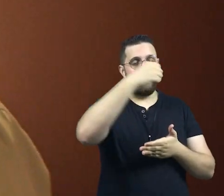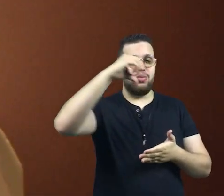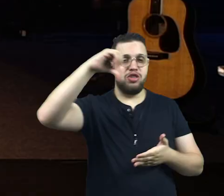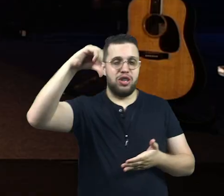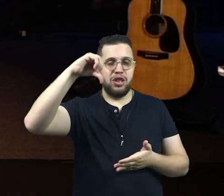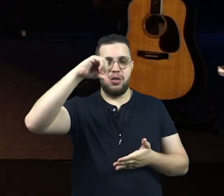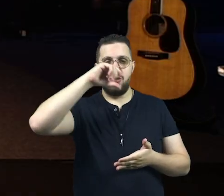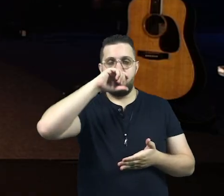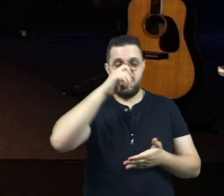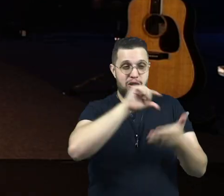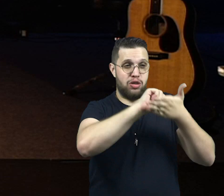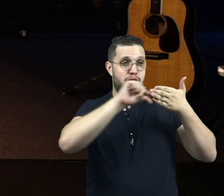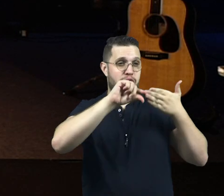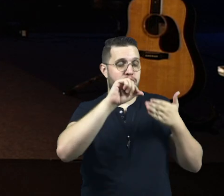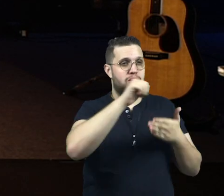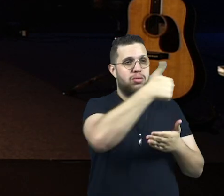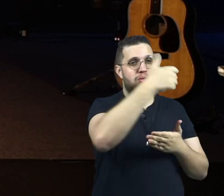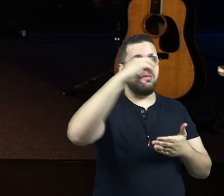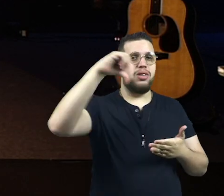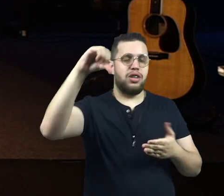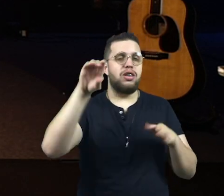ler apenas alguns versículos.